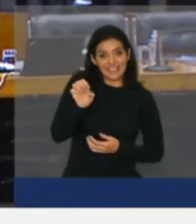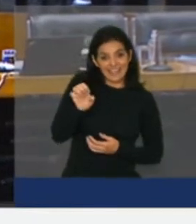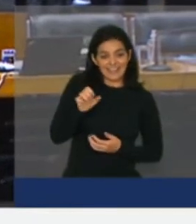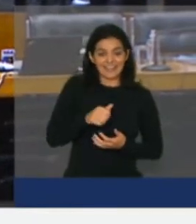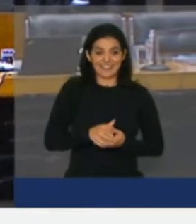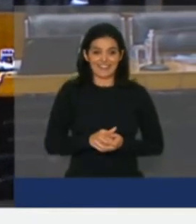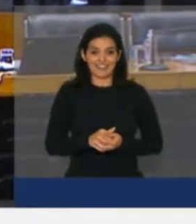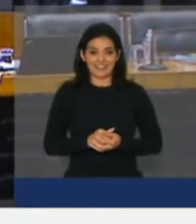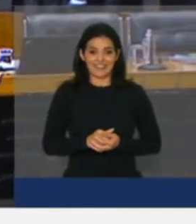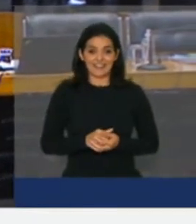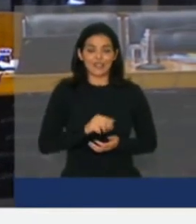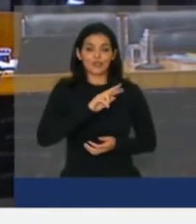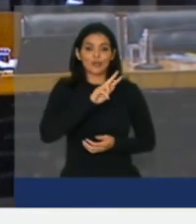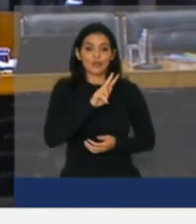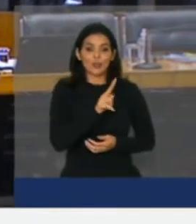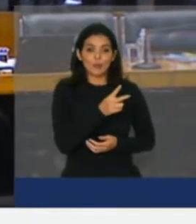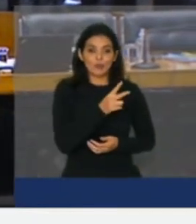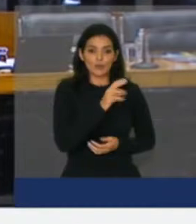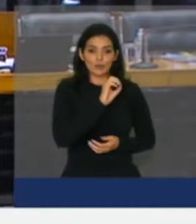2058 de 21,